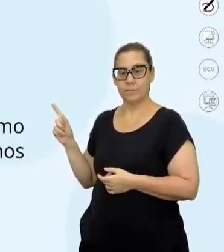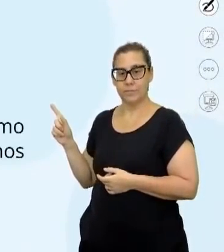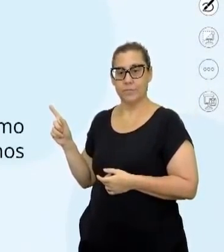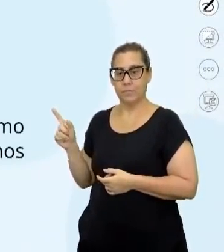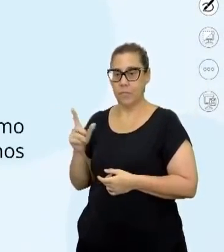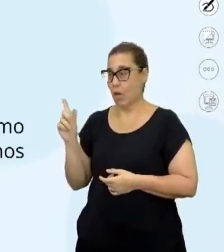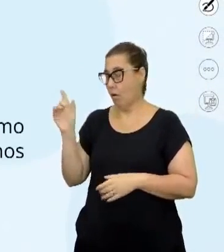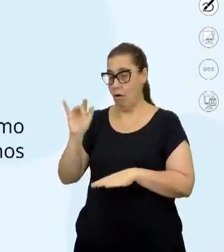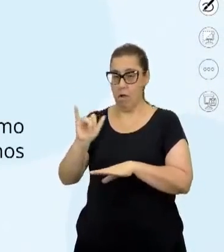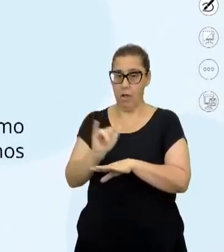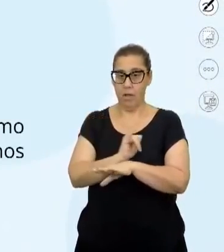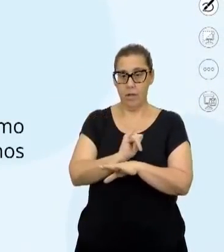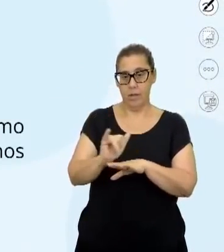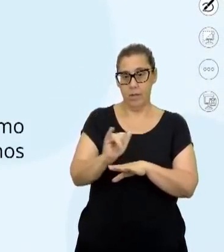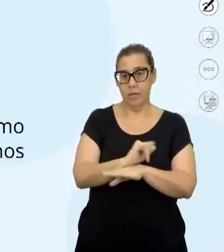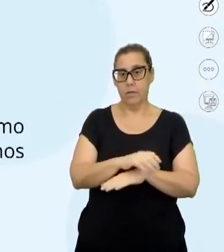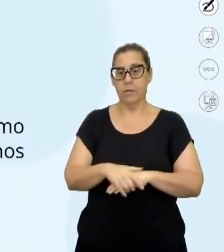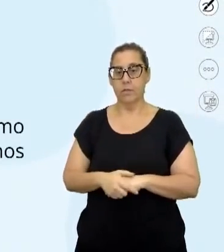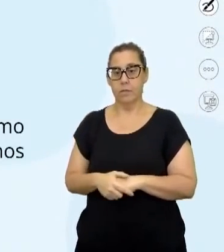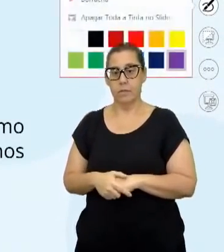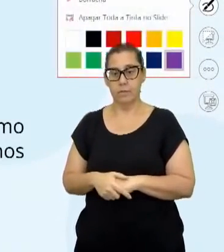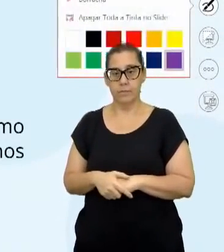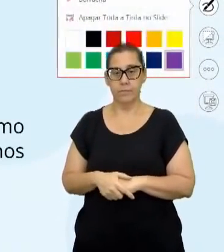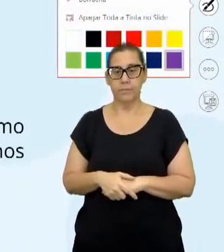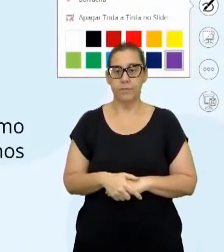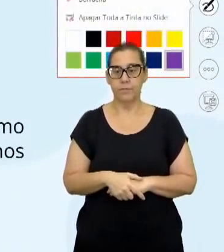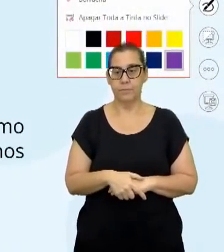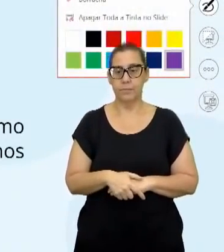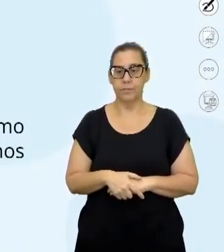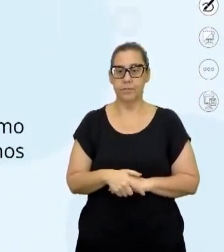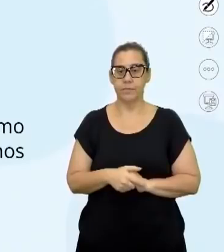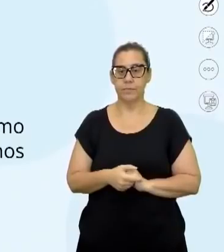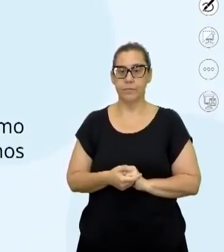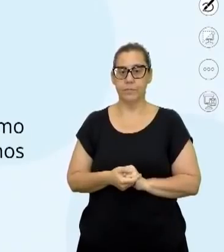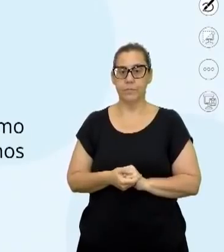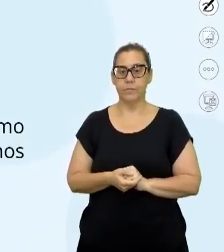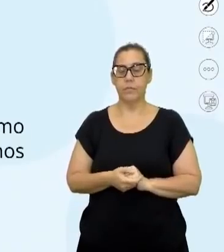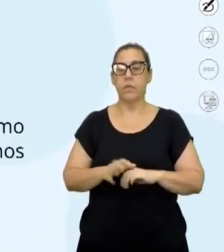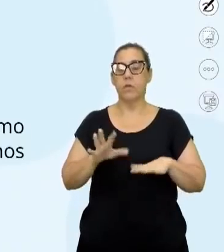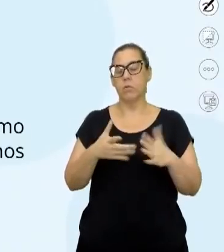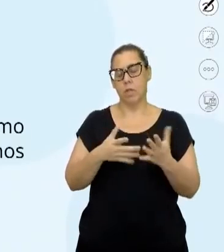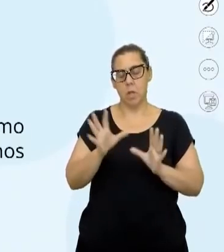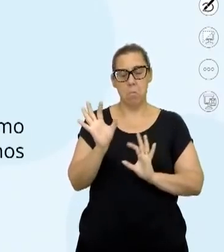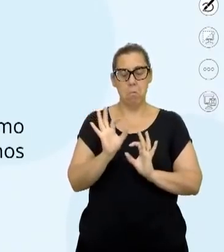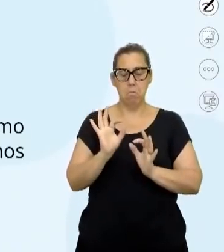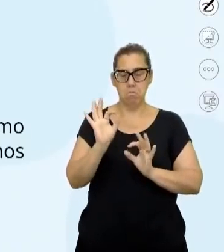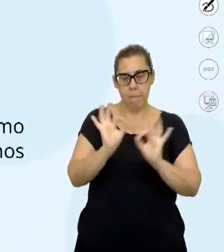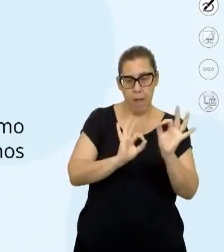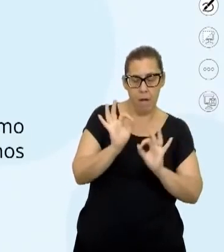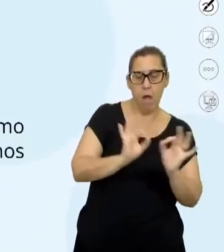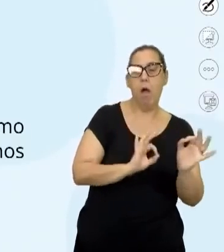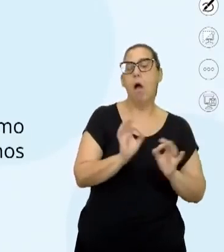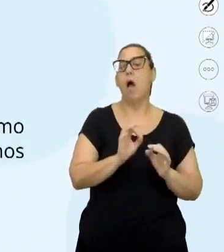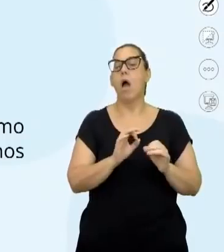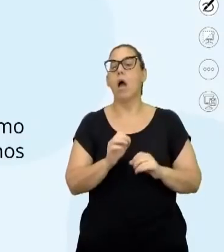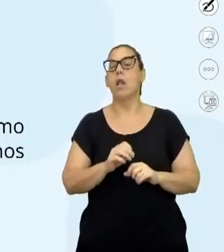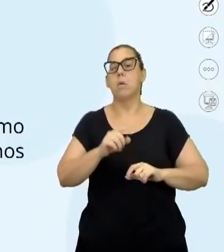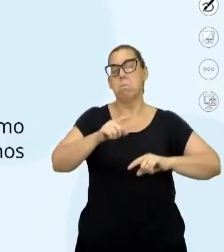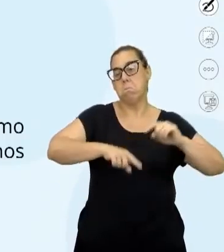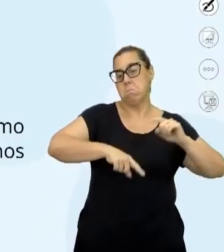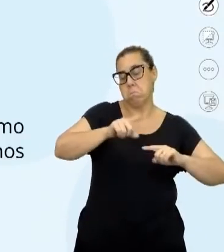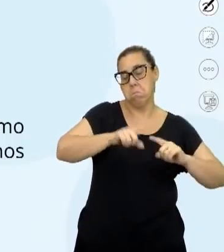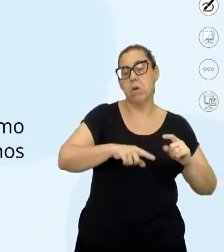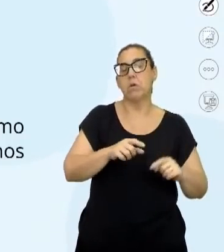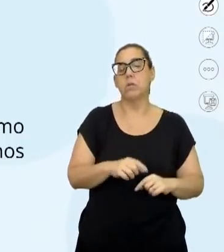estratégia. Eu coloquei aqui, deixa eu apagar para vocês. Quando a gente escreve os termos na forma de produto, a gente chama